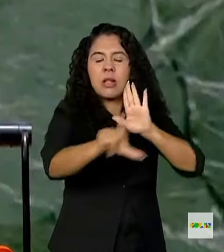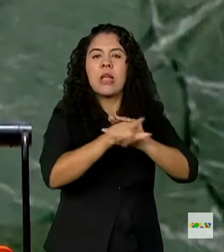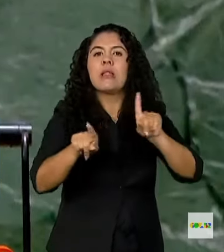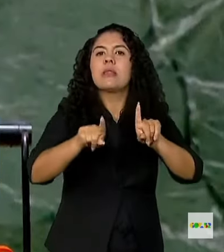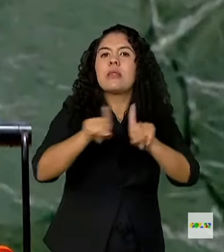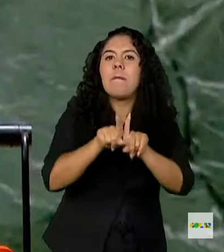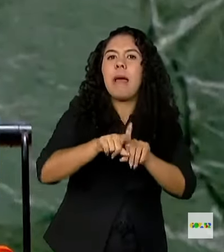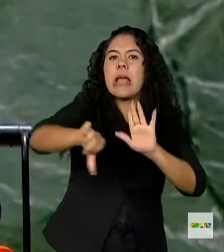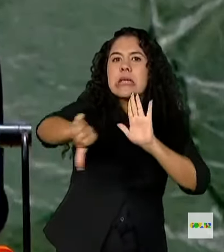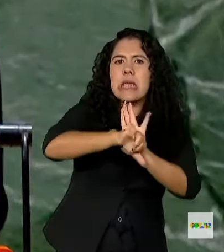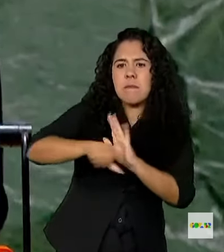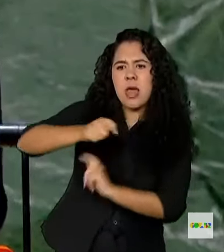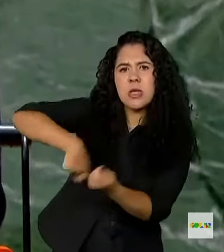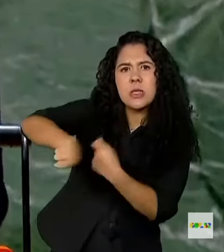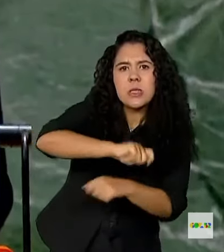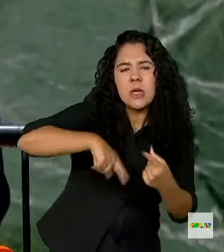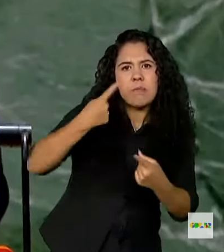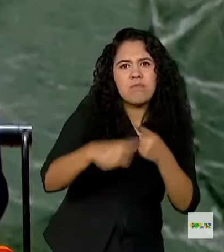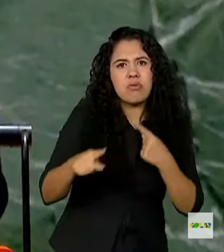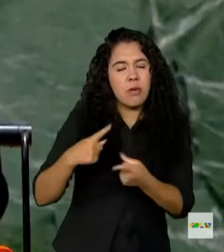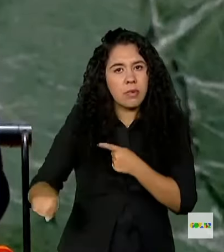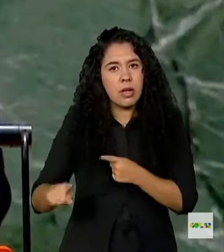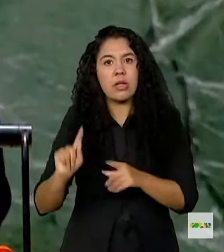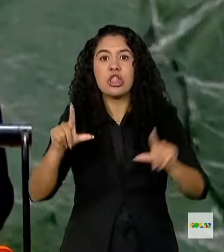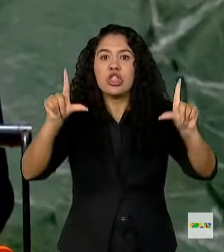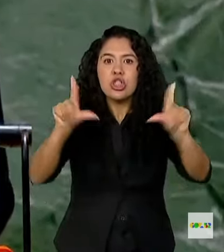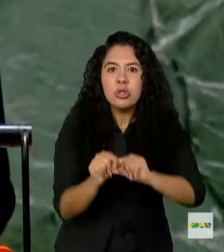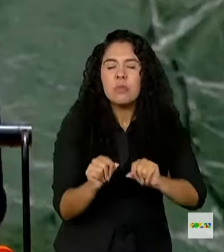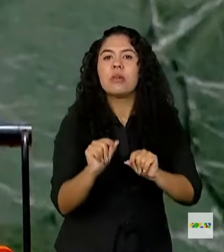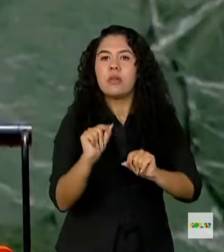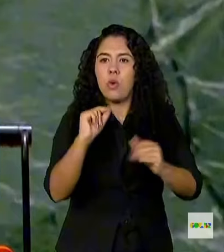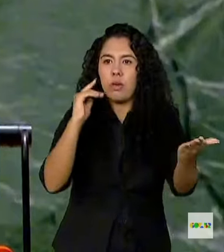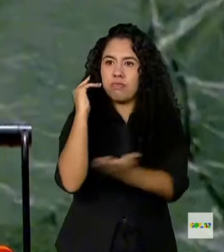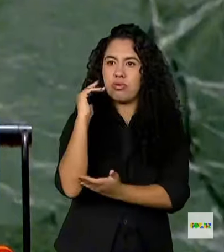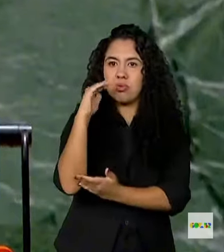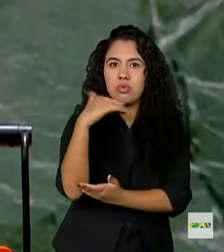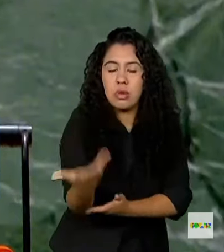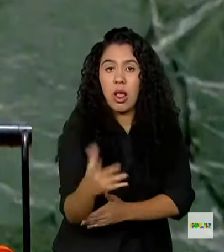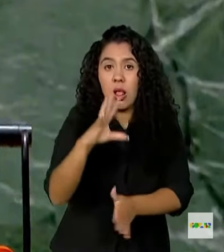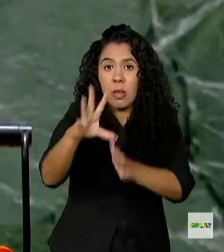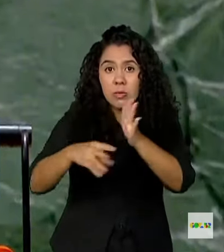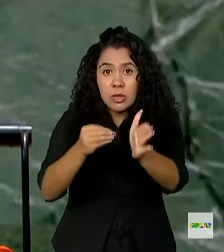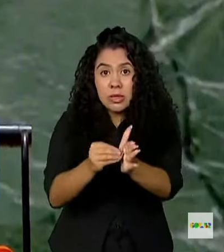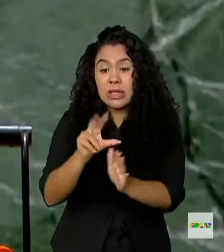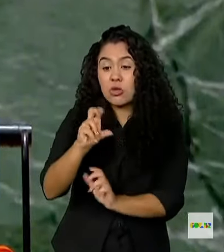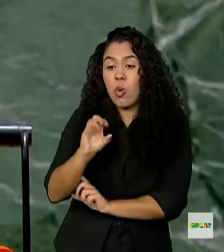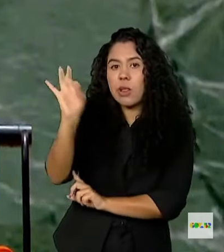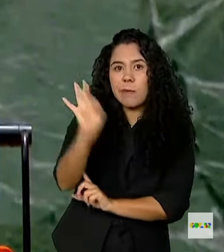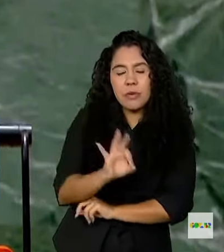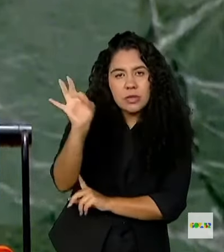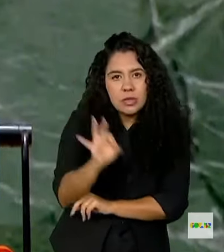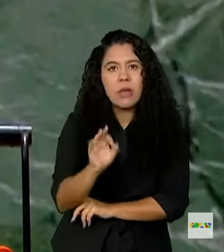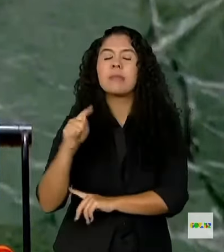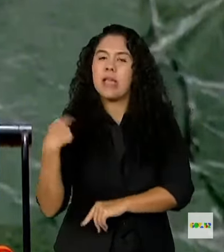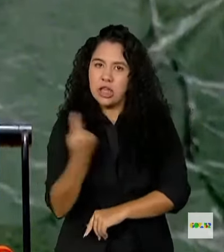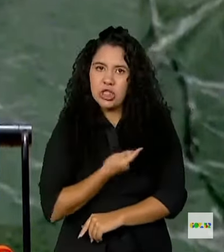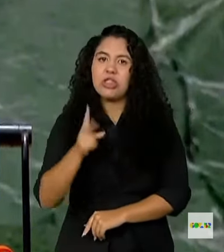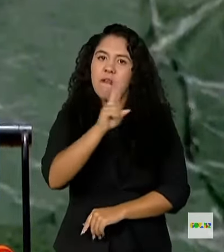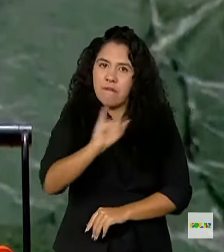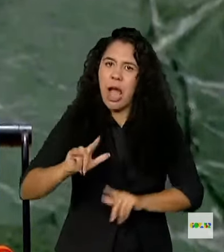organizado. Reduzimos o desmatamento na Amazônia em 50% no último ano e vamos erradicá-lo